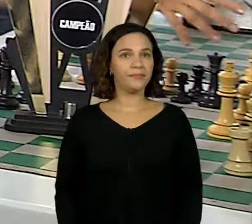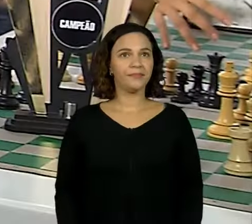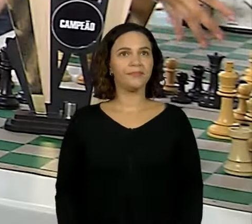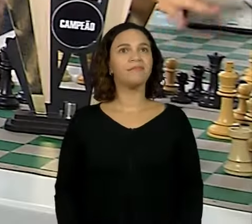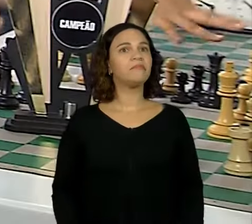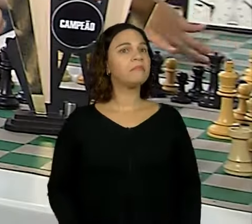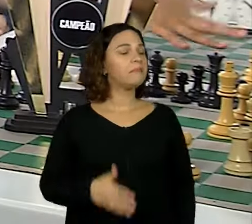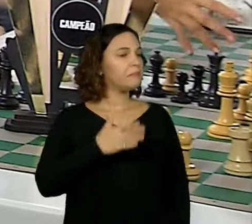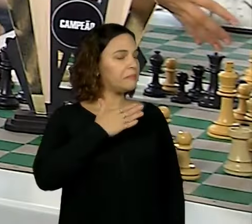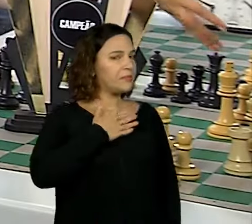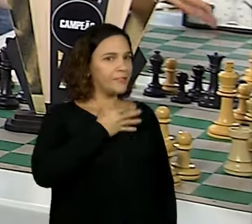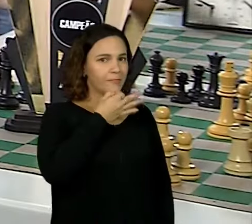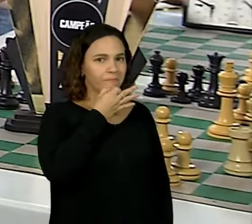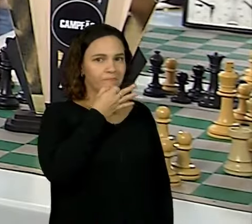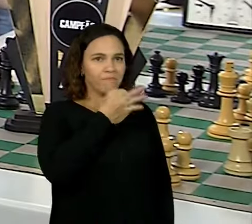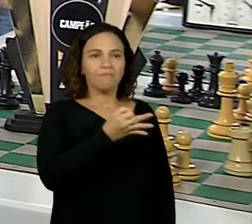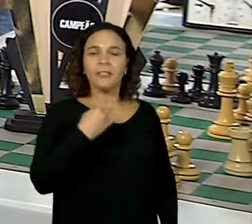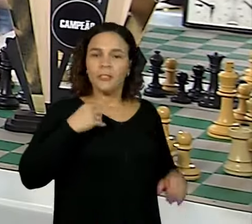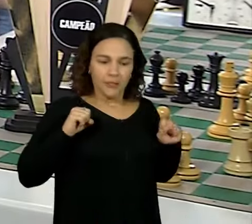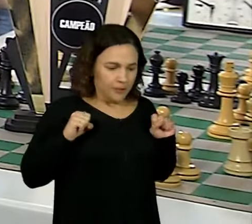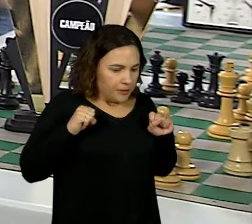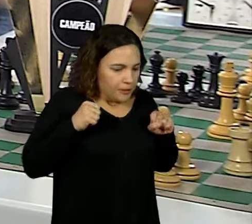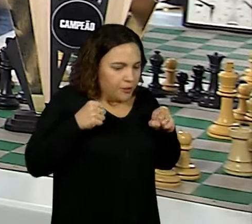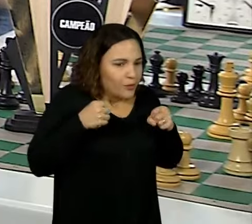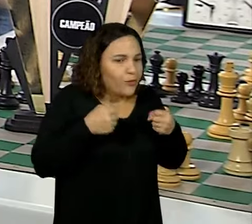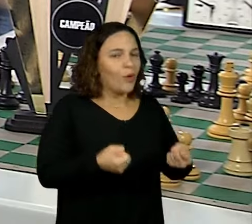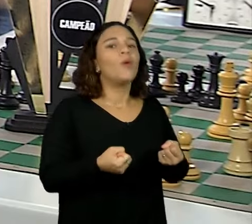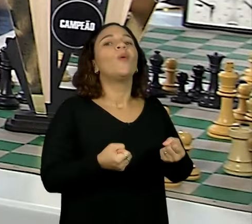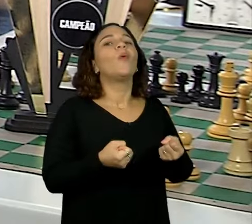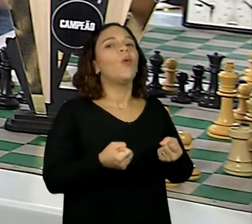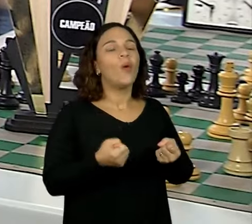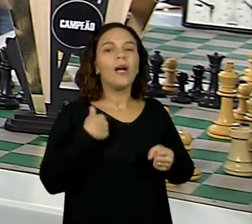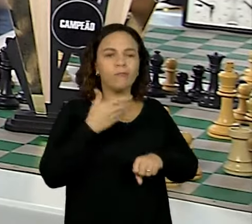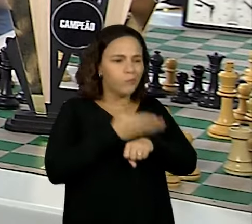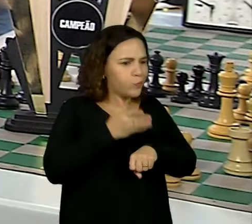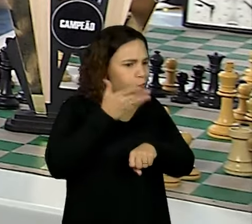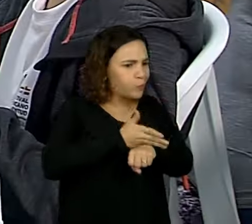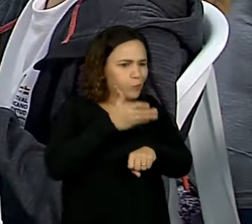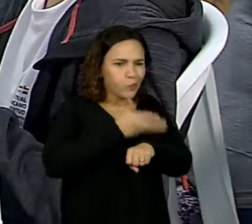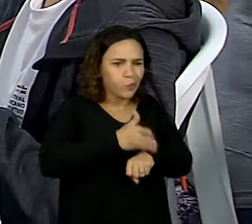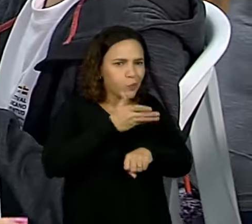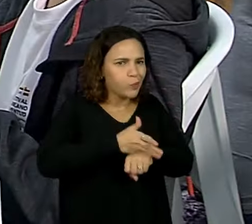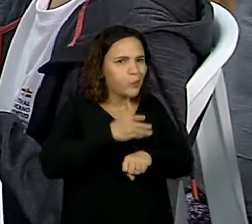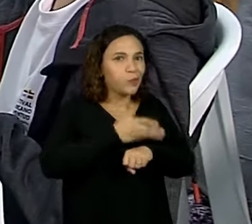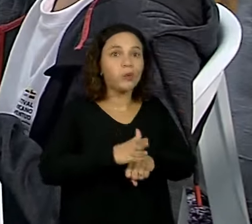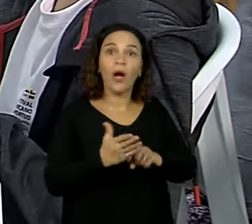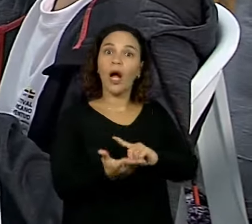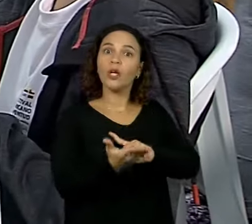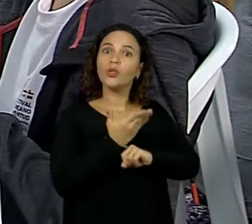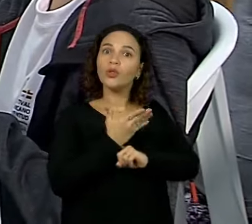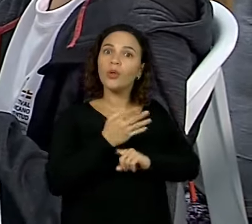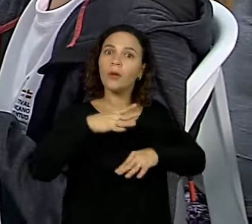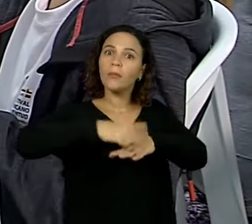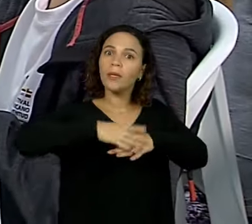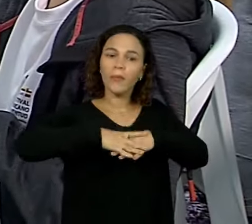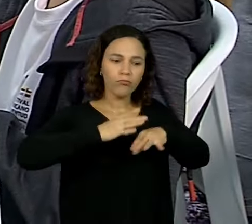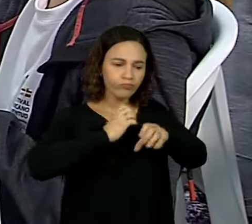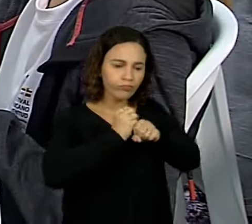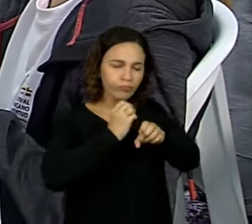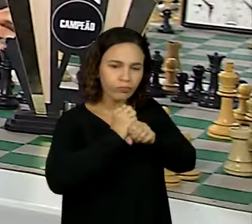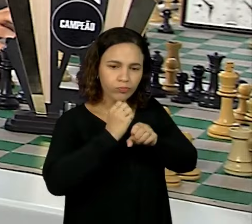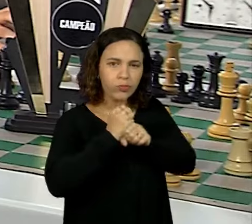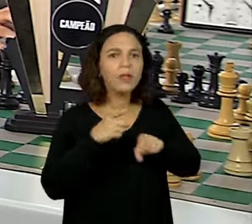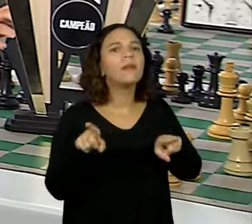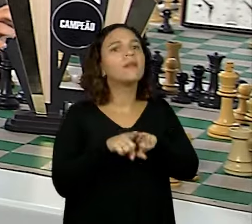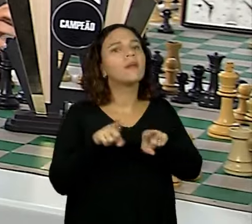Para mim é bastante dedicação e esforço, porque eu fico treinando bastante toda hora. Ele me ajudou bastante em cálculo, já me ajudou